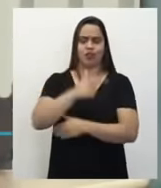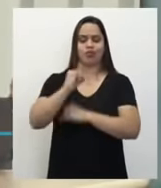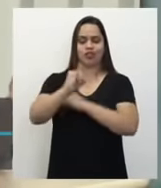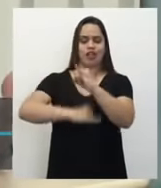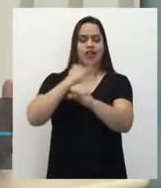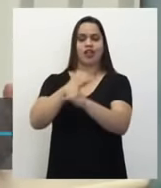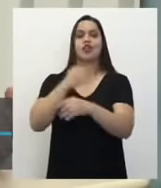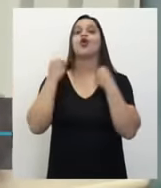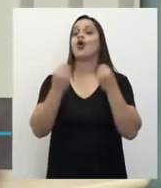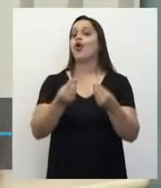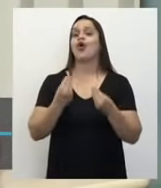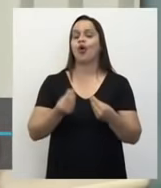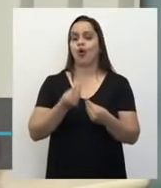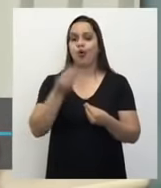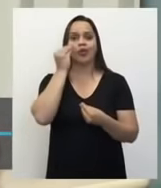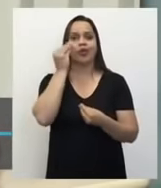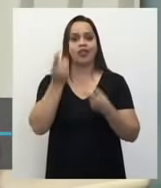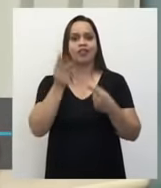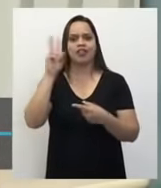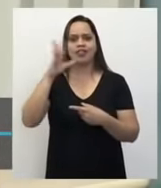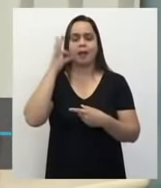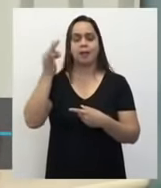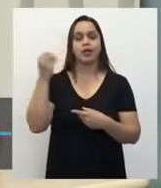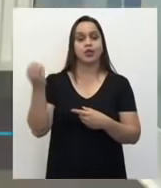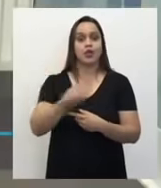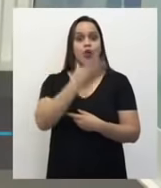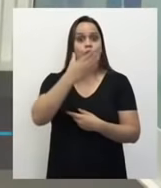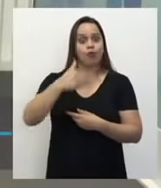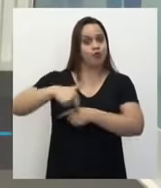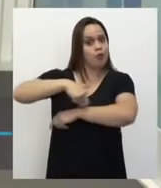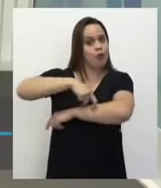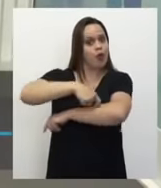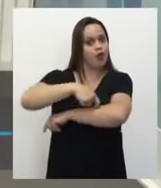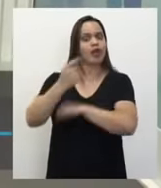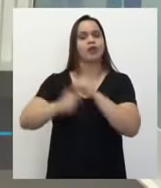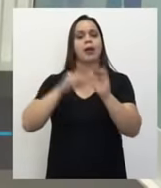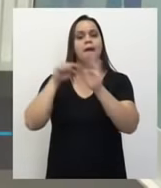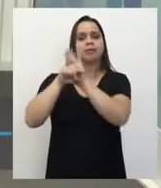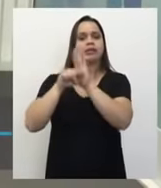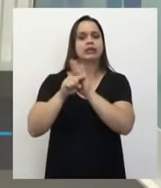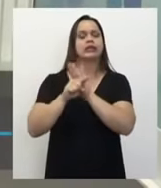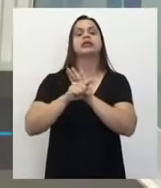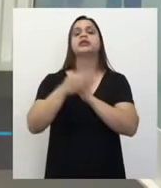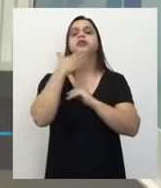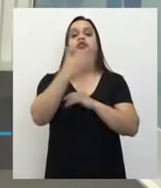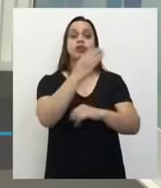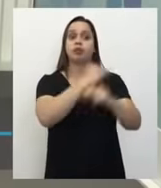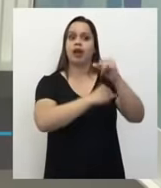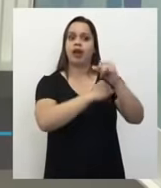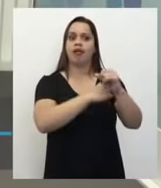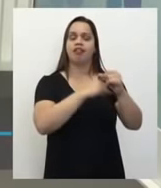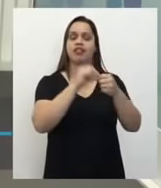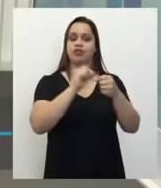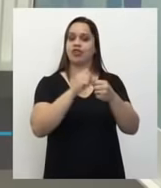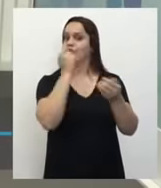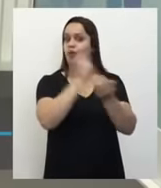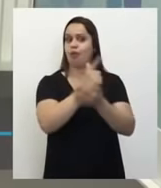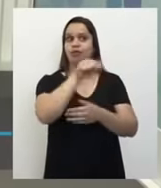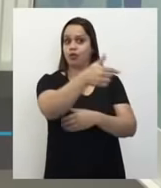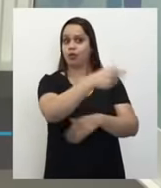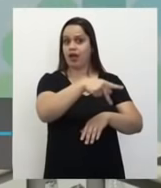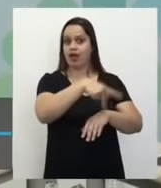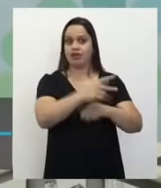moda? Mandava trazer revista de fora. Hoje a gente está mais fácil, né? Pesquisando. E a questão, né, que é importante a gente citar